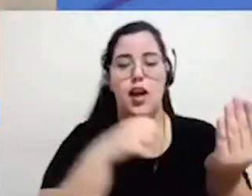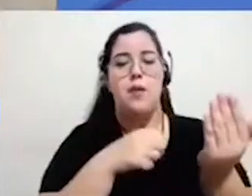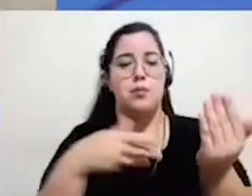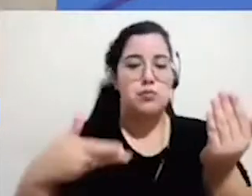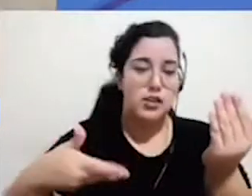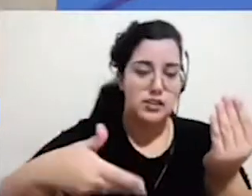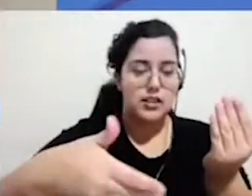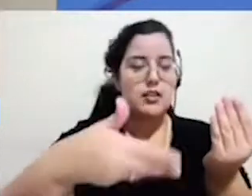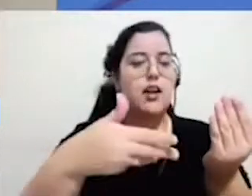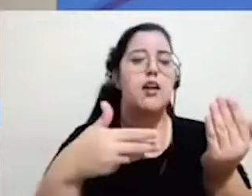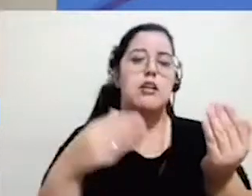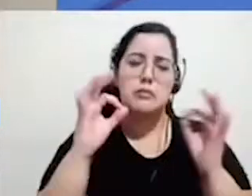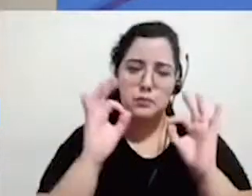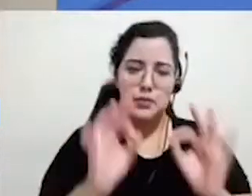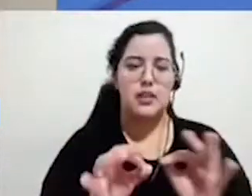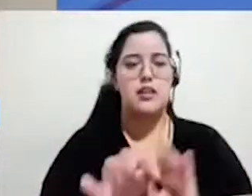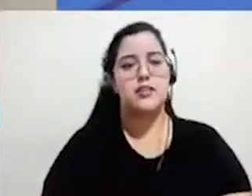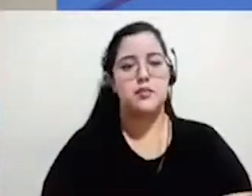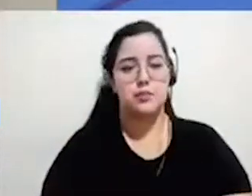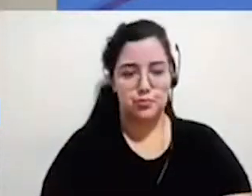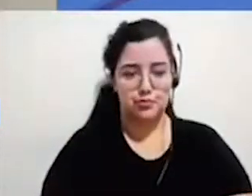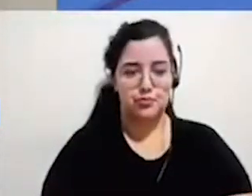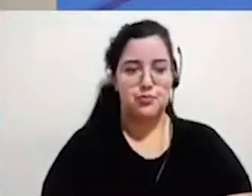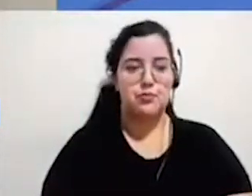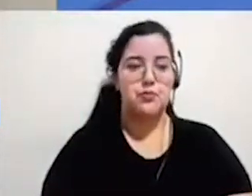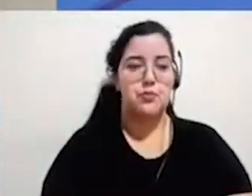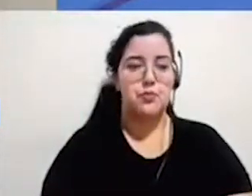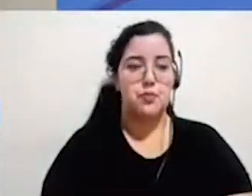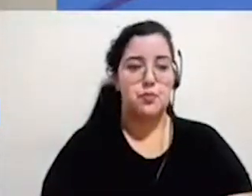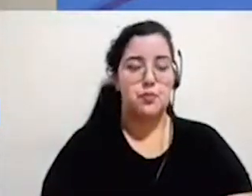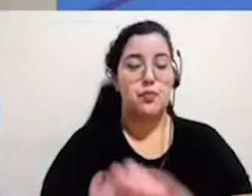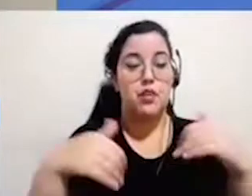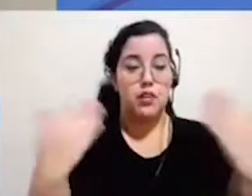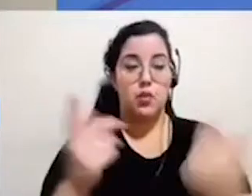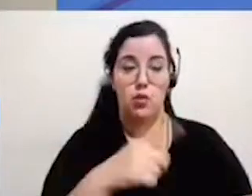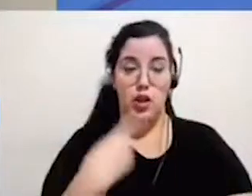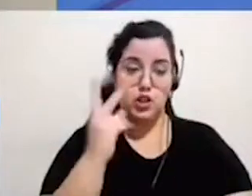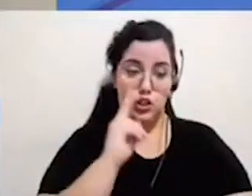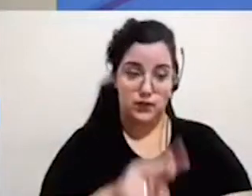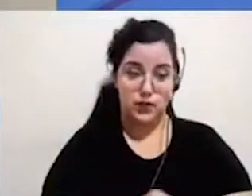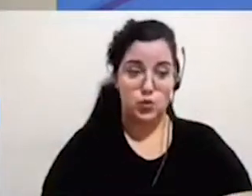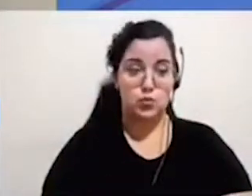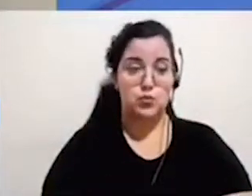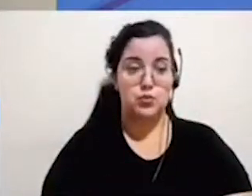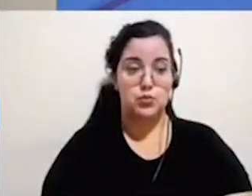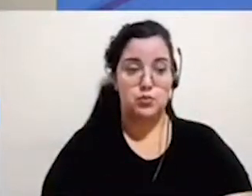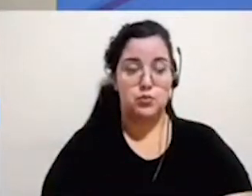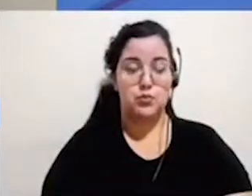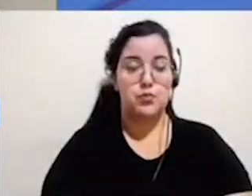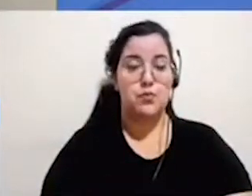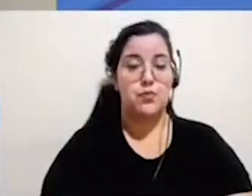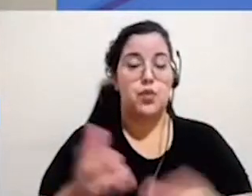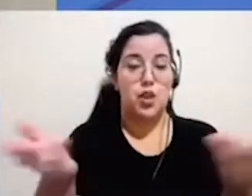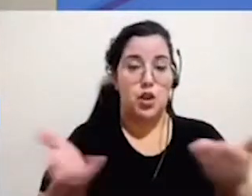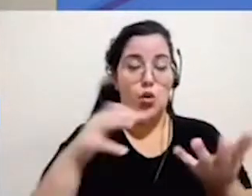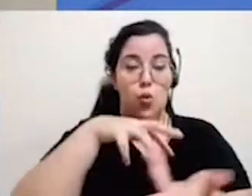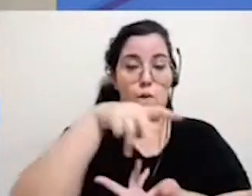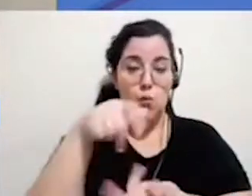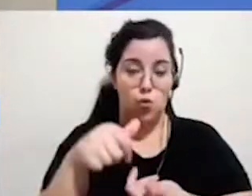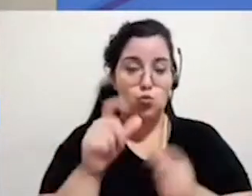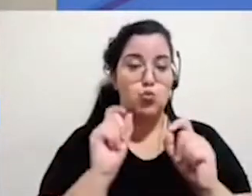todos os campos mesmo, né? Uhum. Então, nós estamos diante de um mundo em